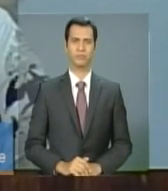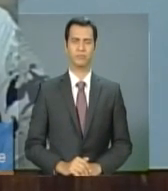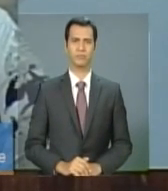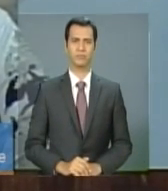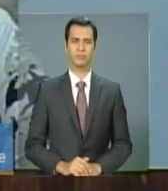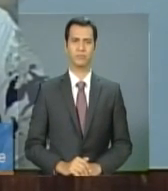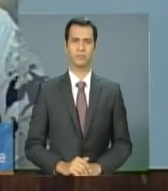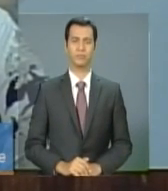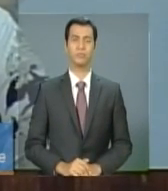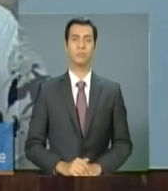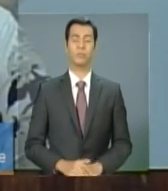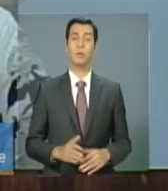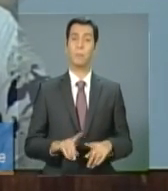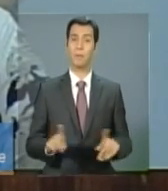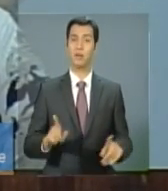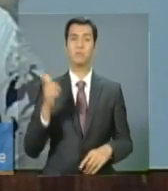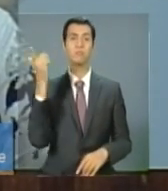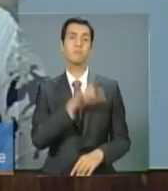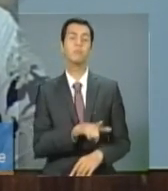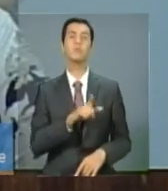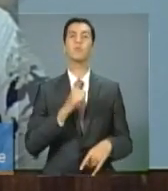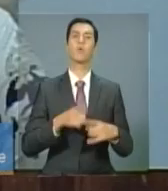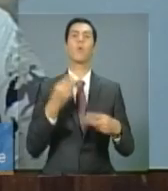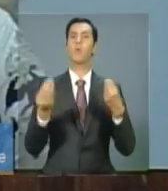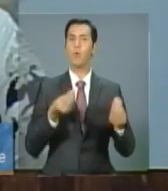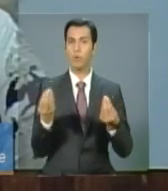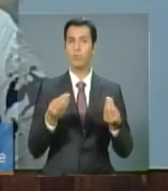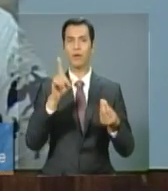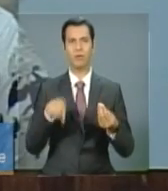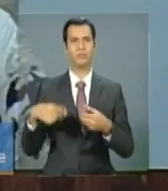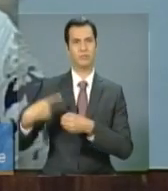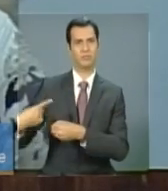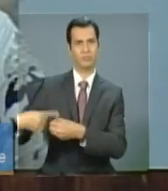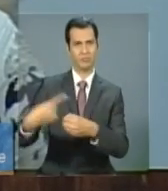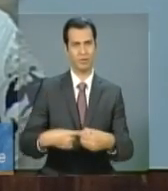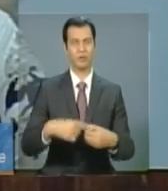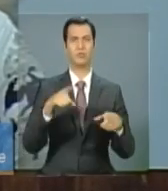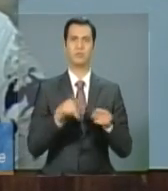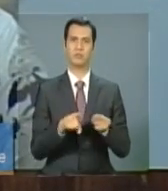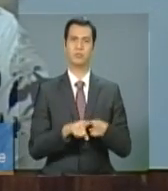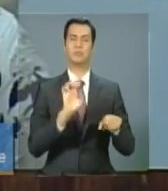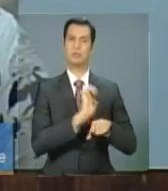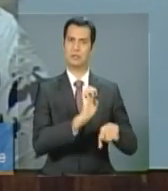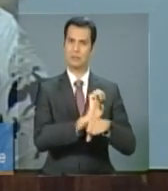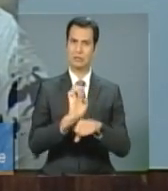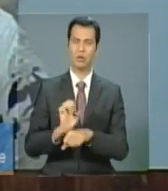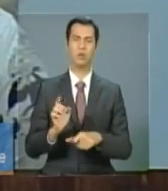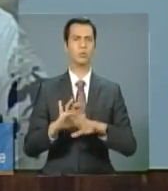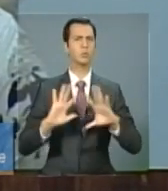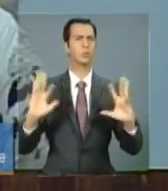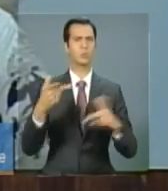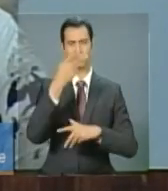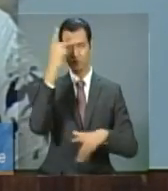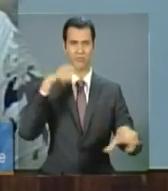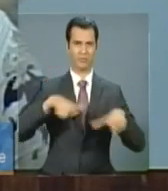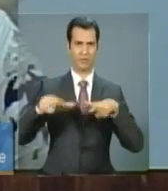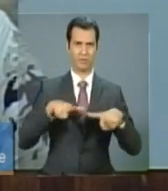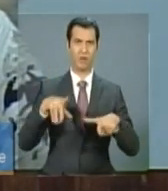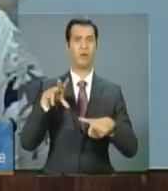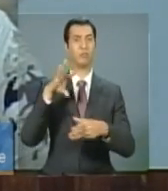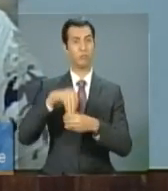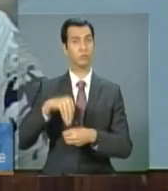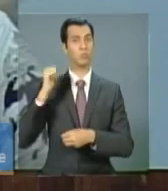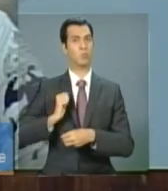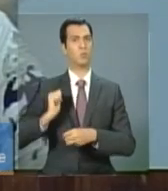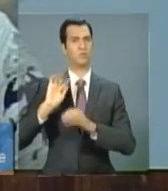pobreza. Se dará com a participação dos municípios, dos gestores municipais, dos gestores do Bolsa Família, do